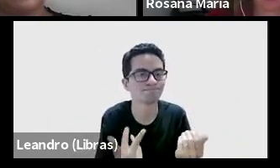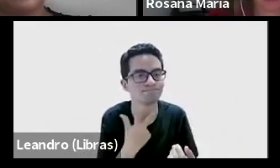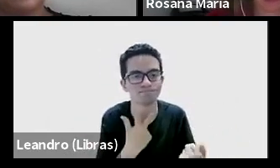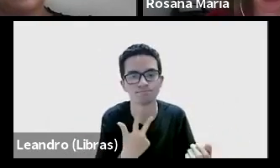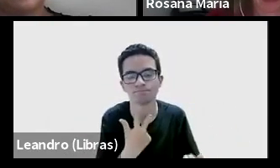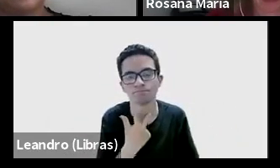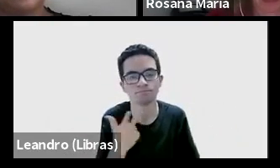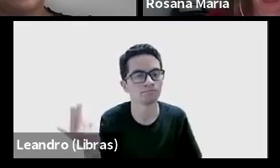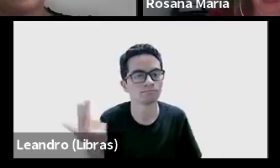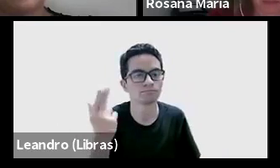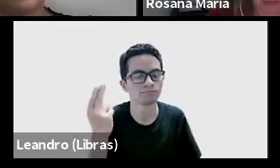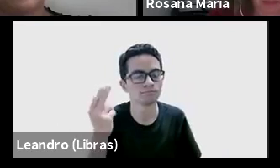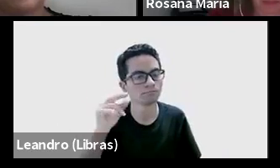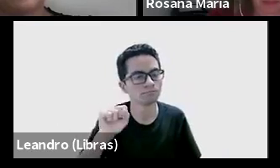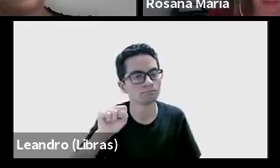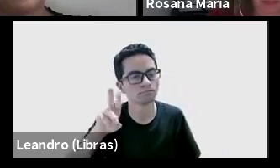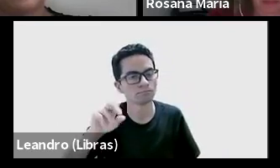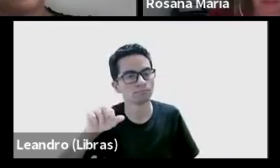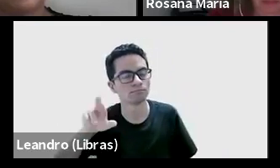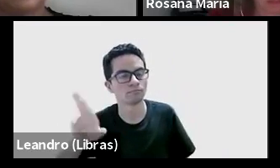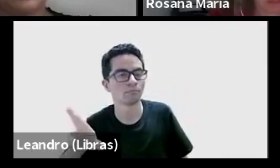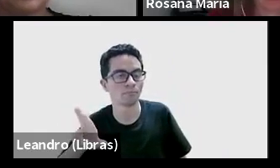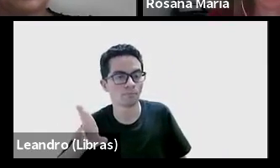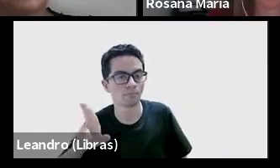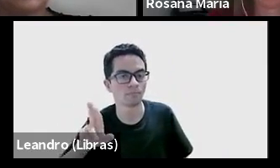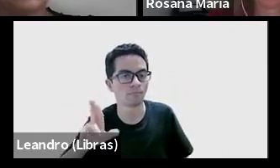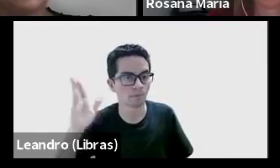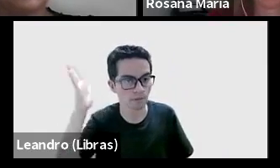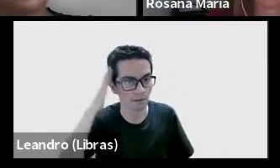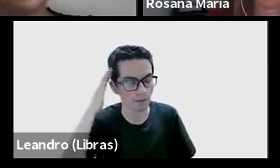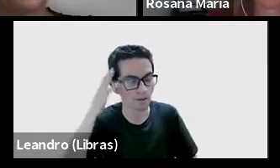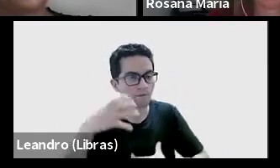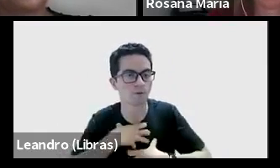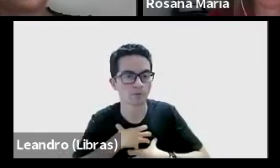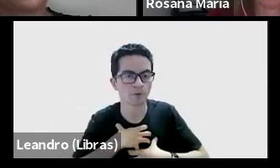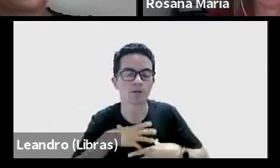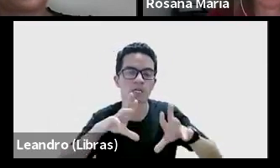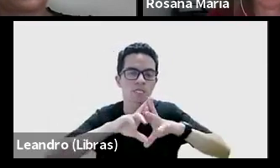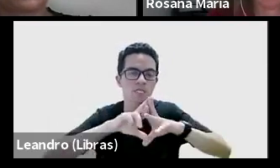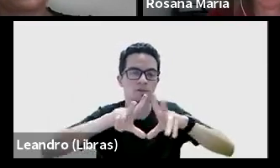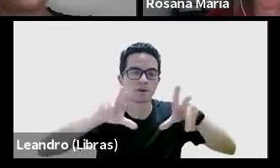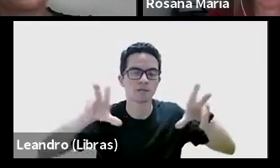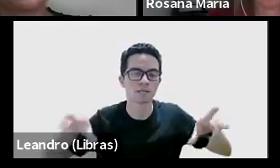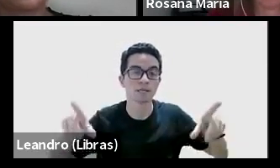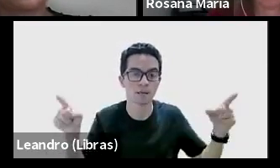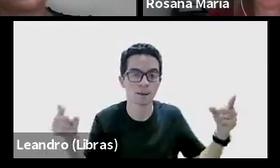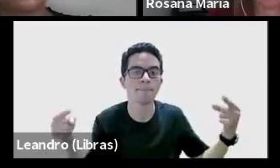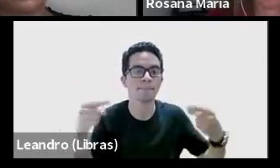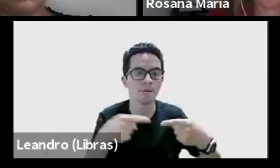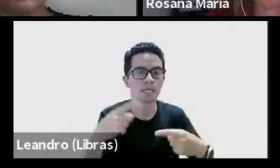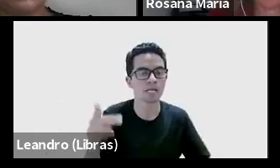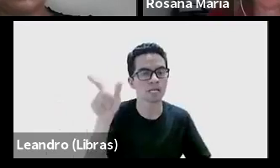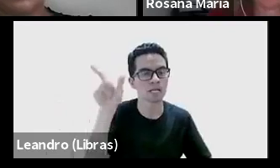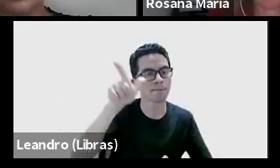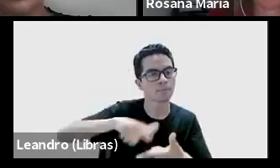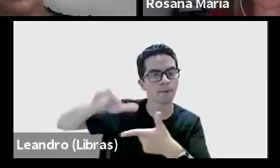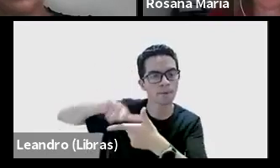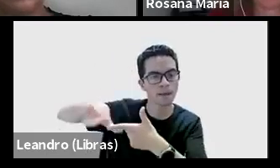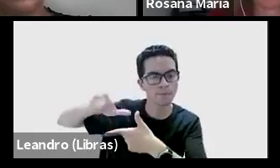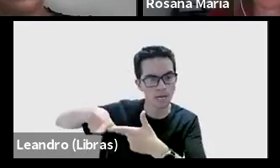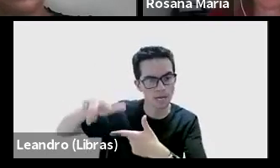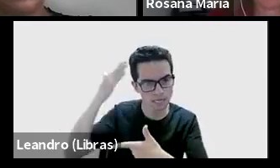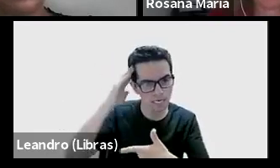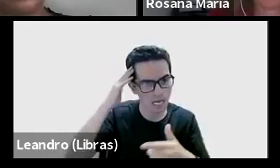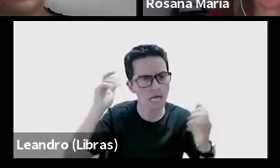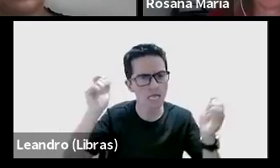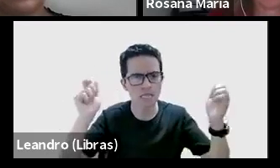enfim, sustentar, né, de uma forma tão situada, né? Ou seja, a partir dessa problematização foi possível